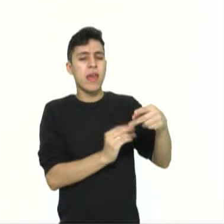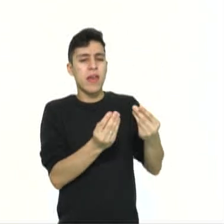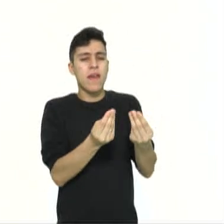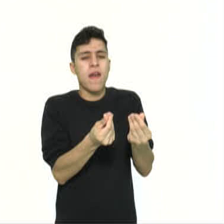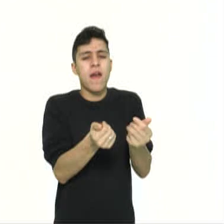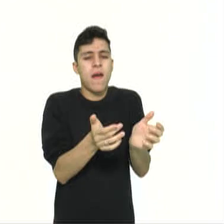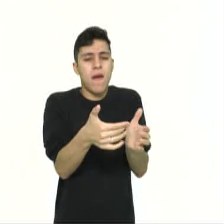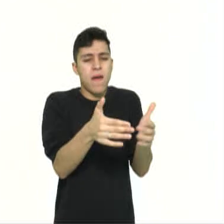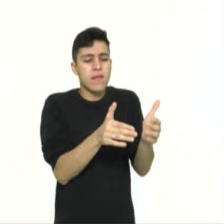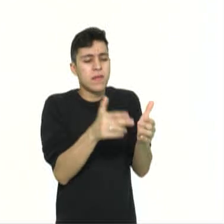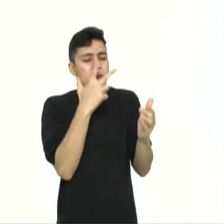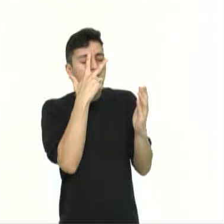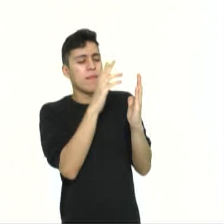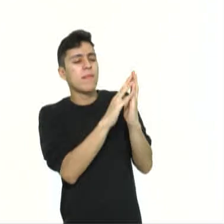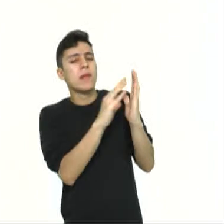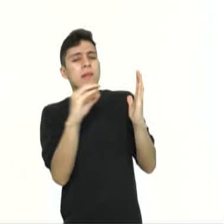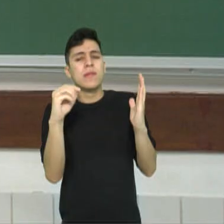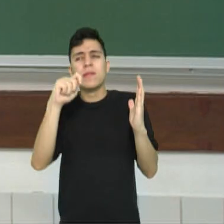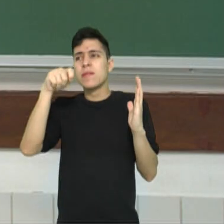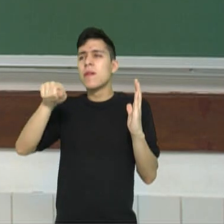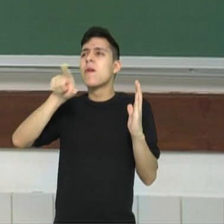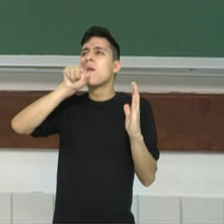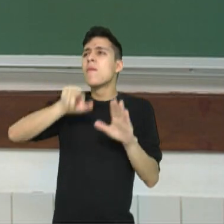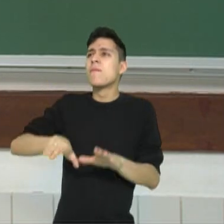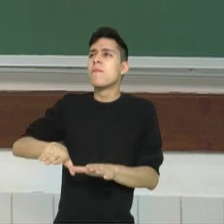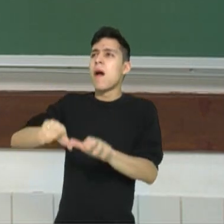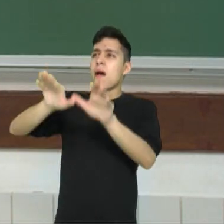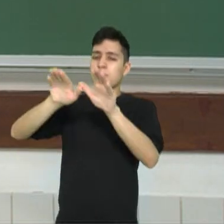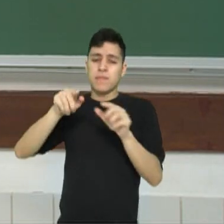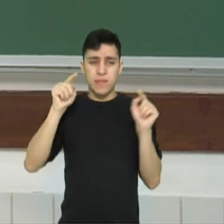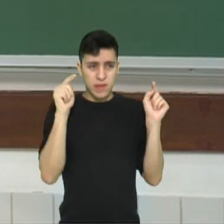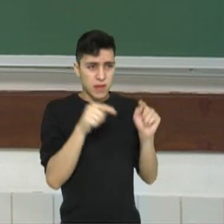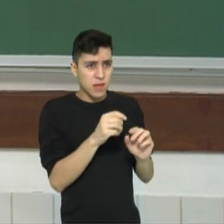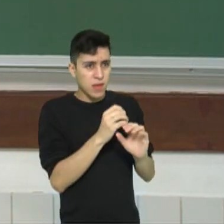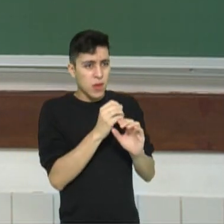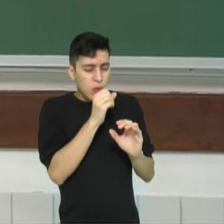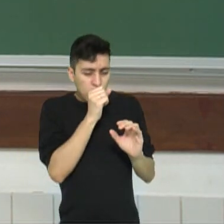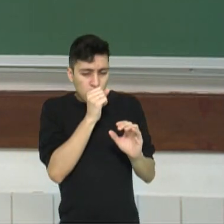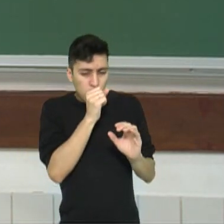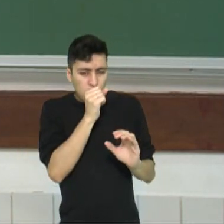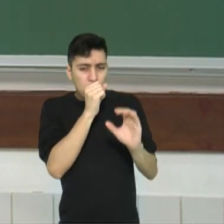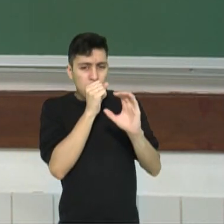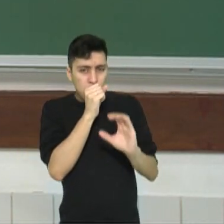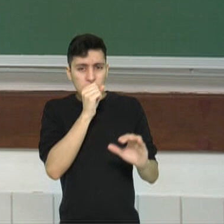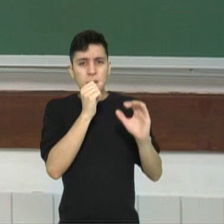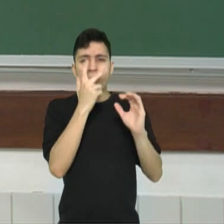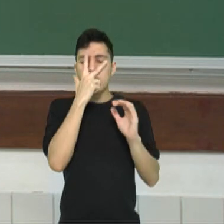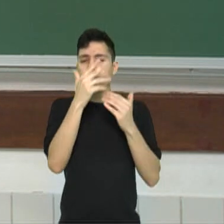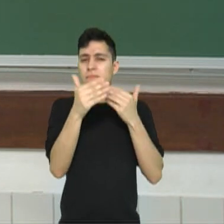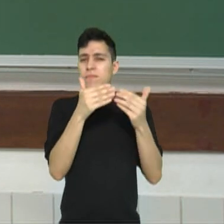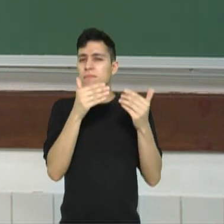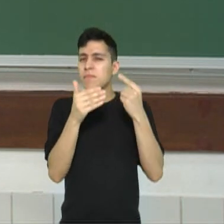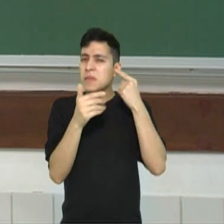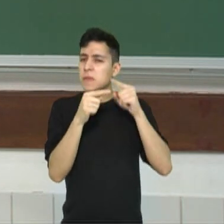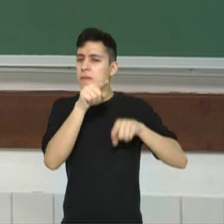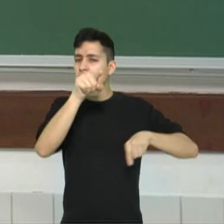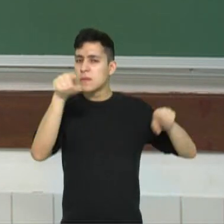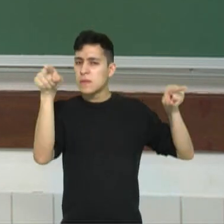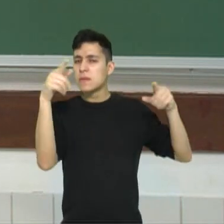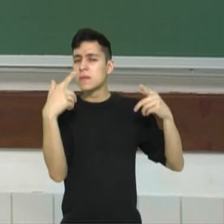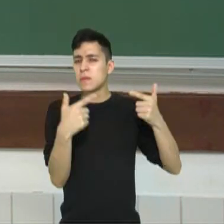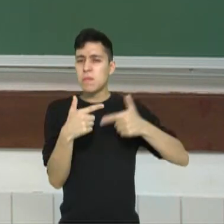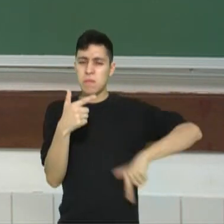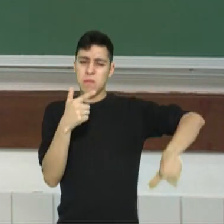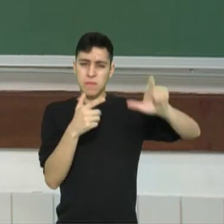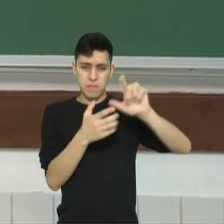pássaro. Esse instrumento, uma vez que você vai estar soprando ele, você lembra basicamente o conceito de uma tiriva que ela vai estar tocando. Então